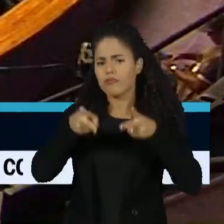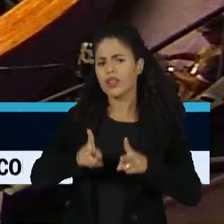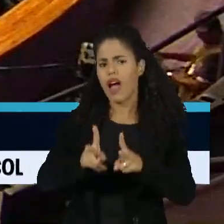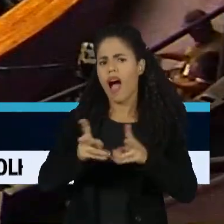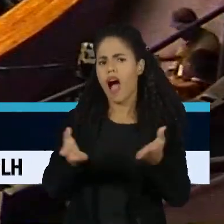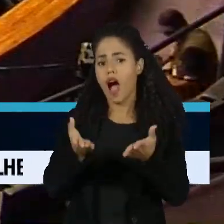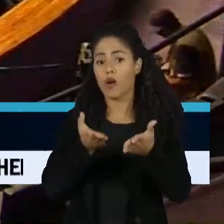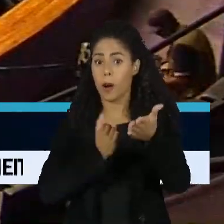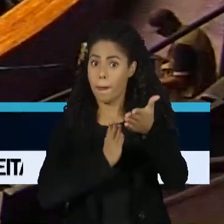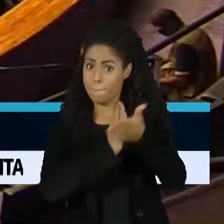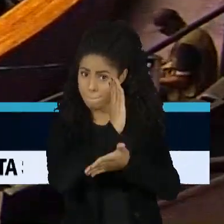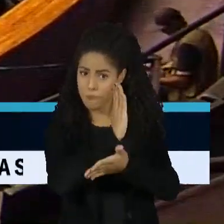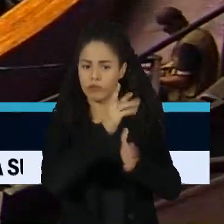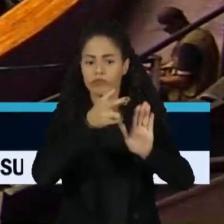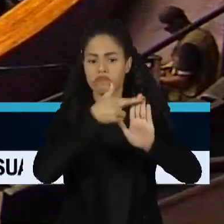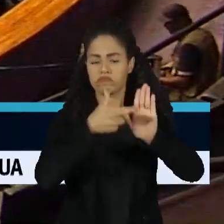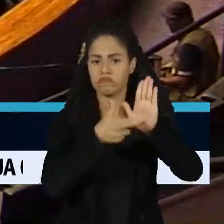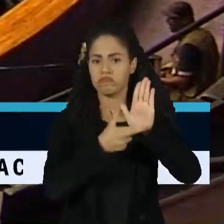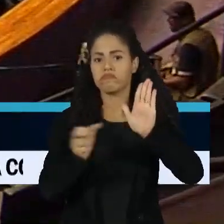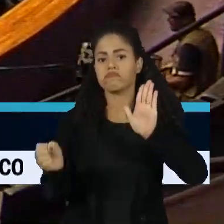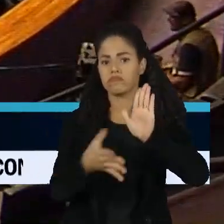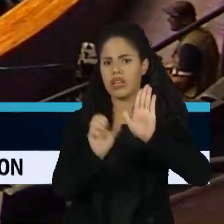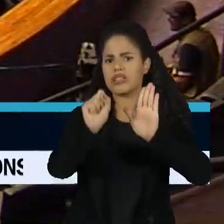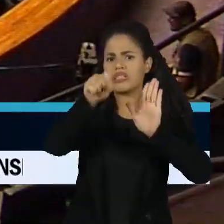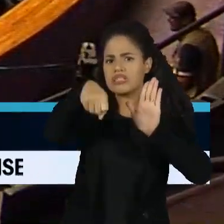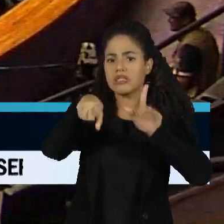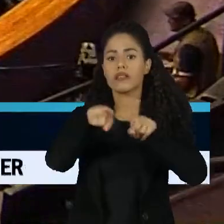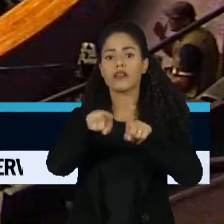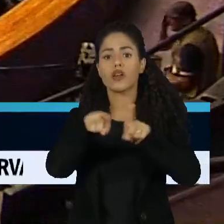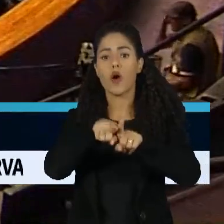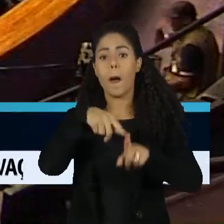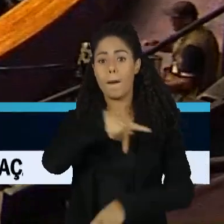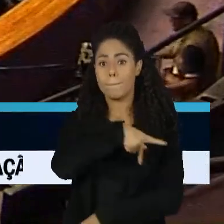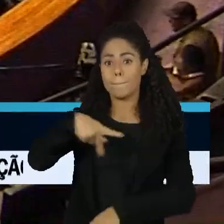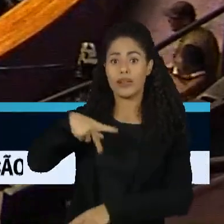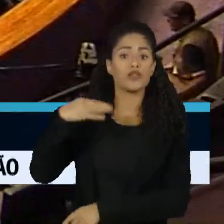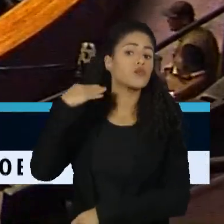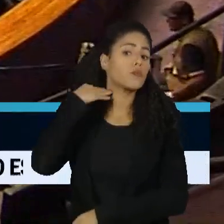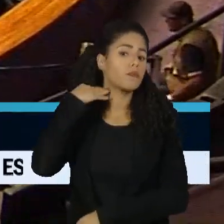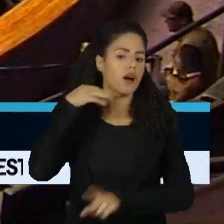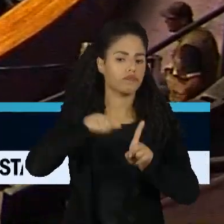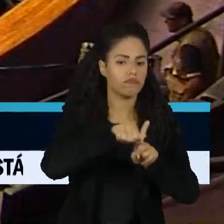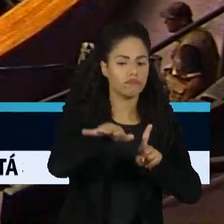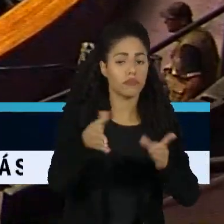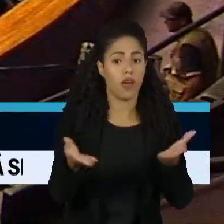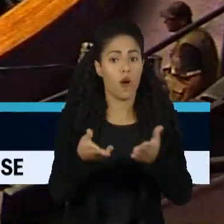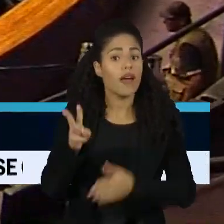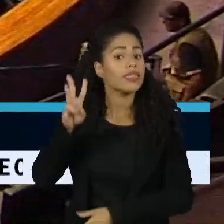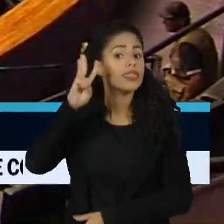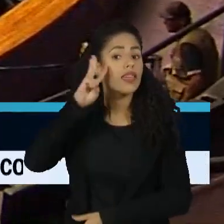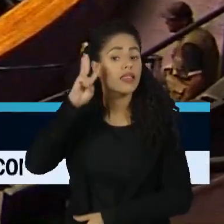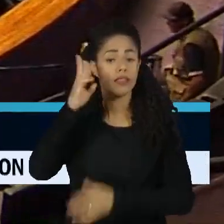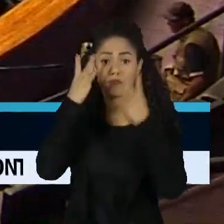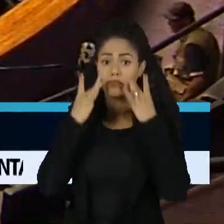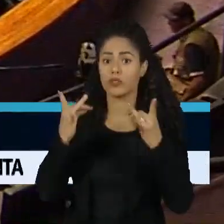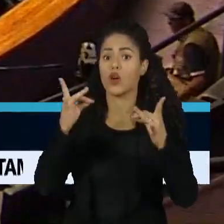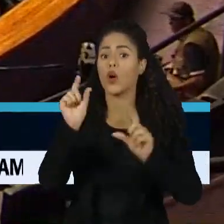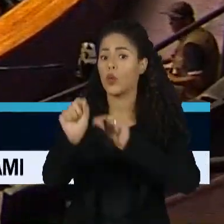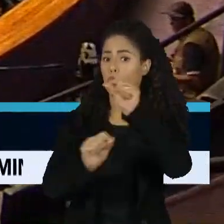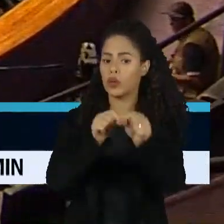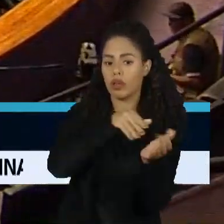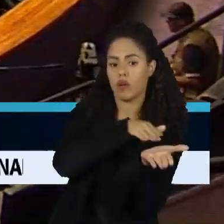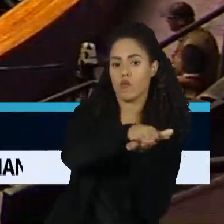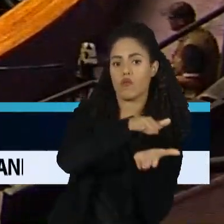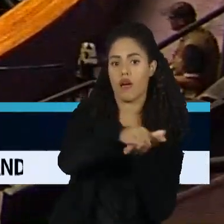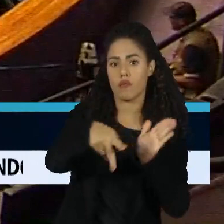a aprovação das novas regras o presidente do Banco Central alertou nesta terça-feira para o aumento dos gastos do país